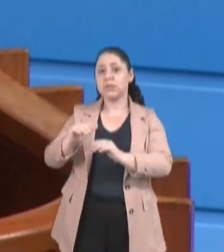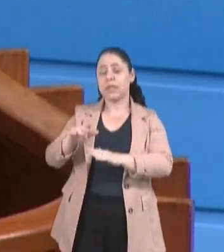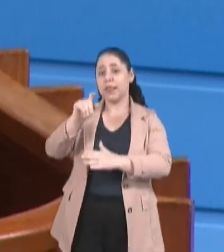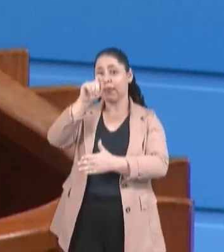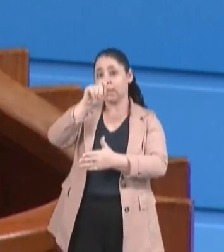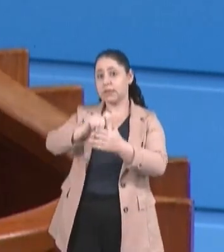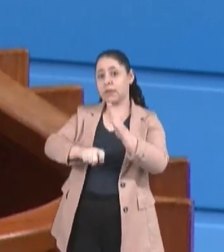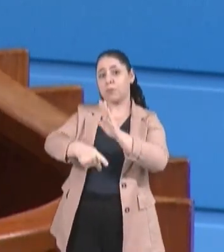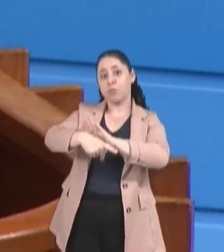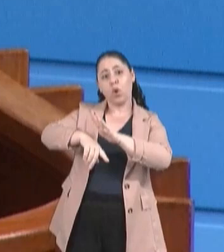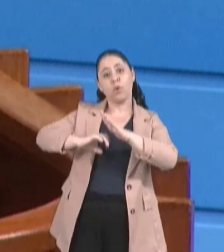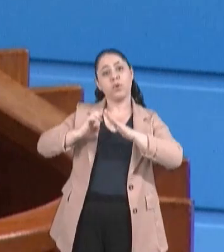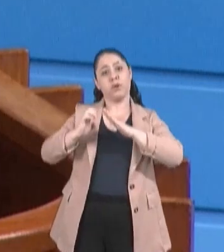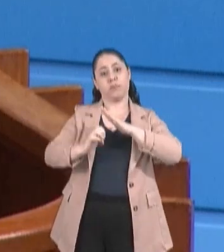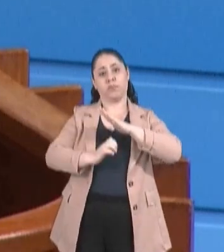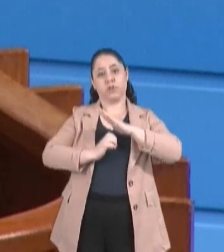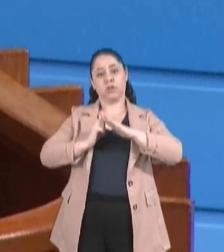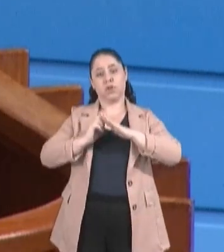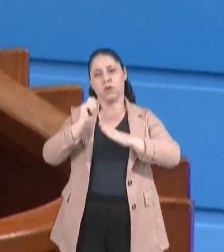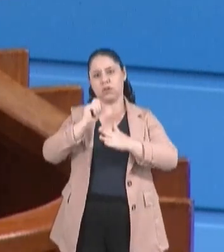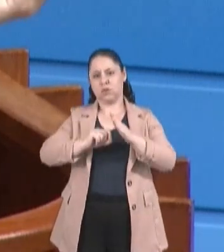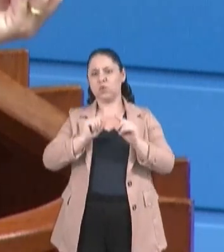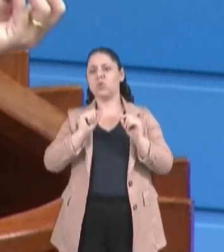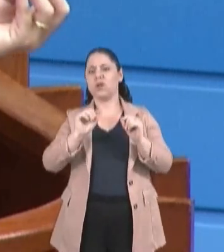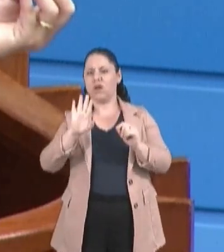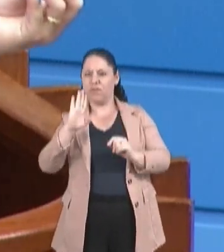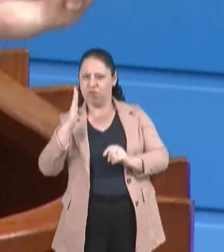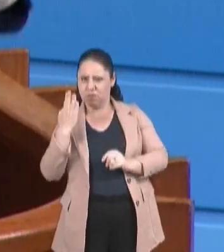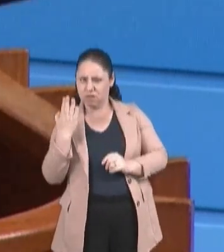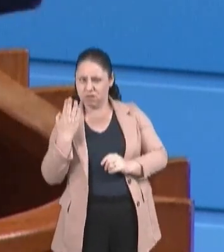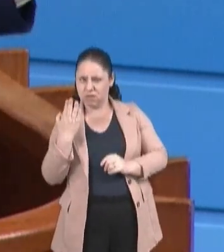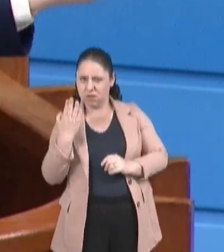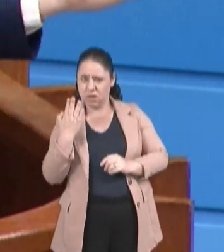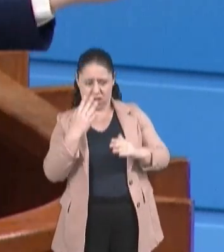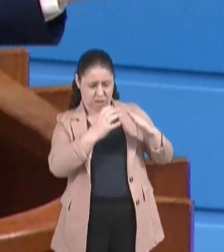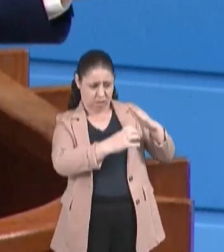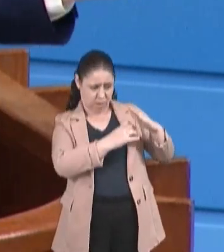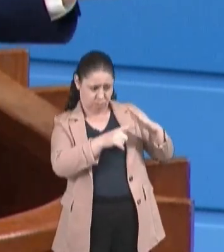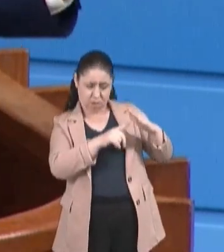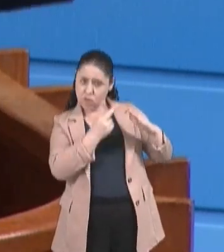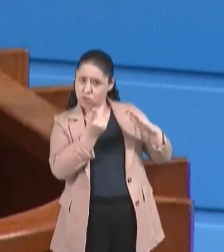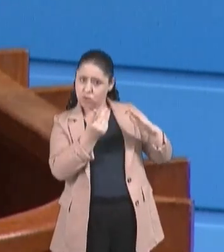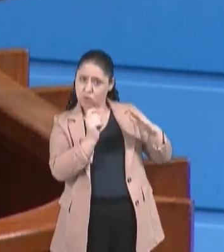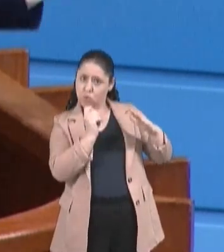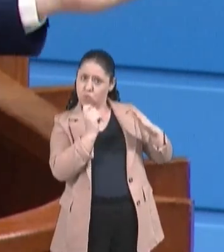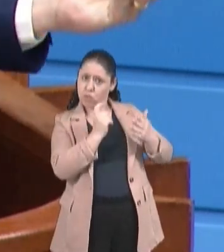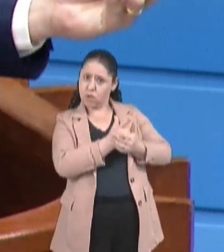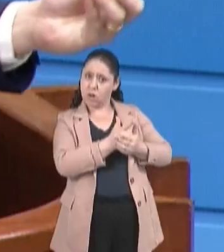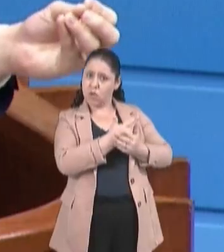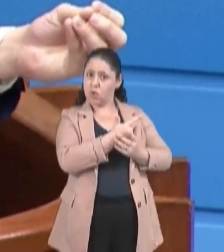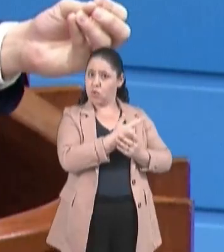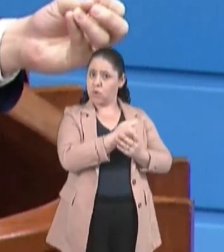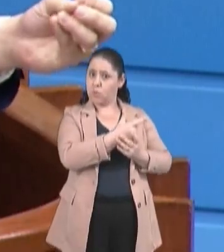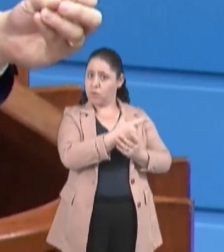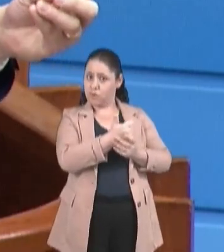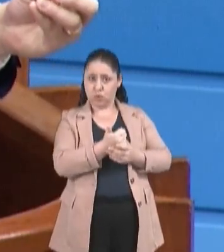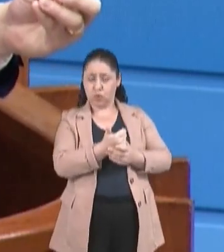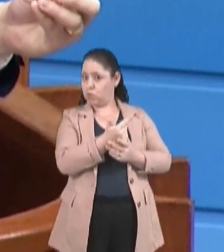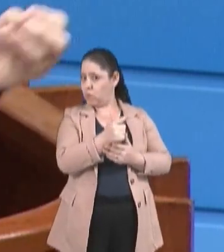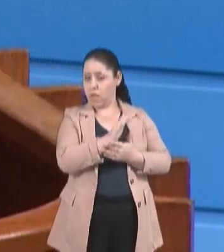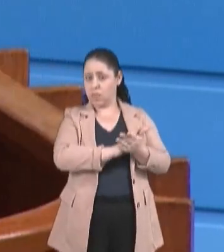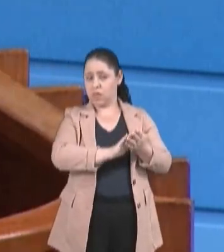setembro, assinado pela empresa. Quem é falso? A empresa que está sem receber desde